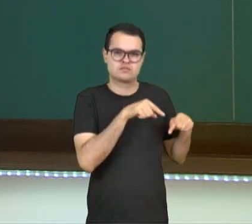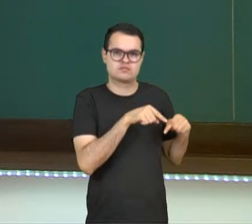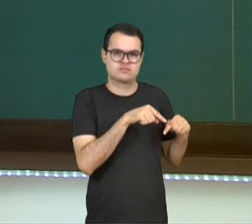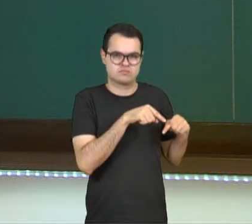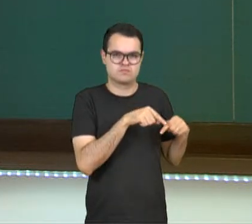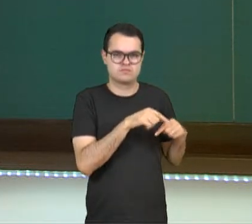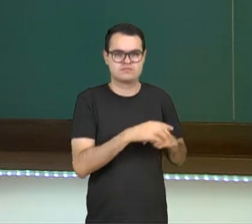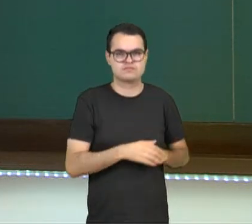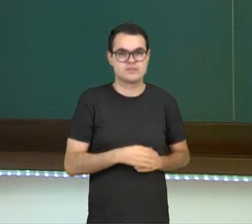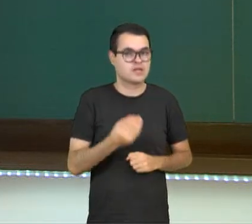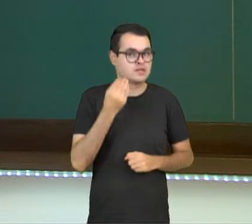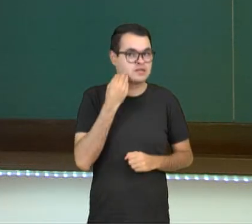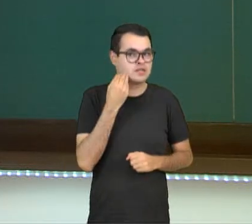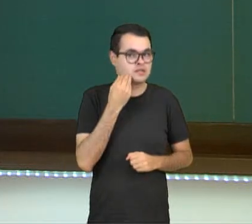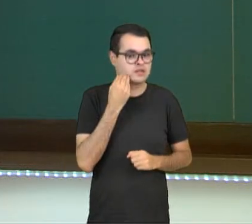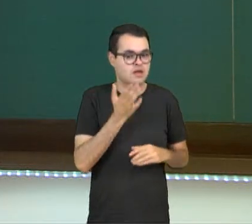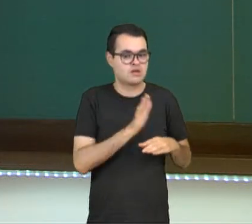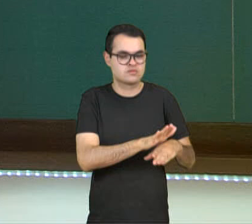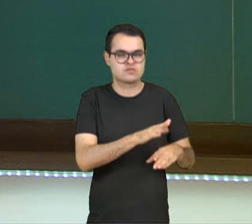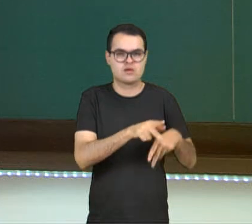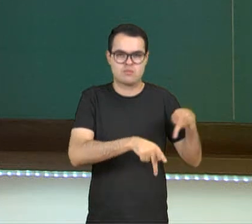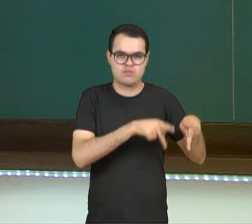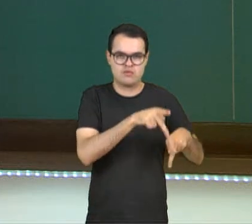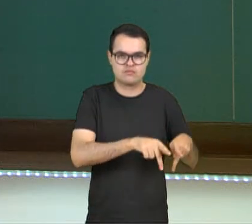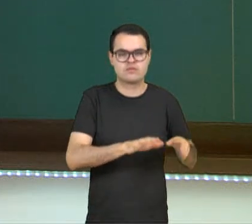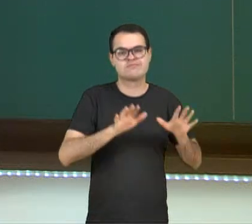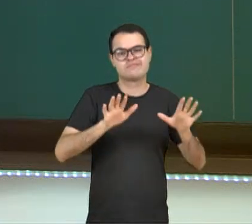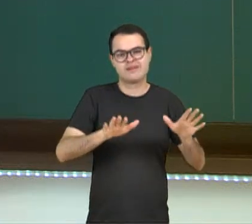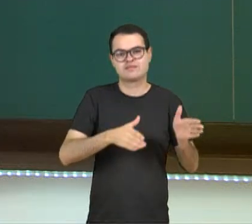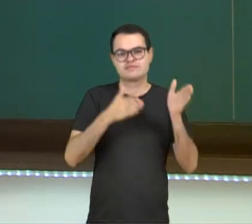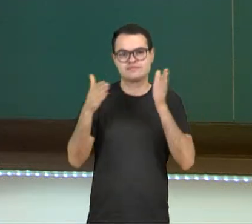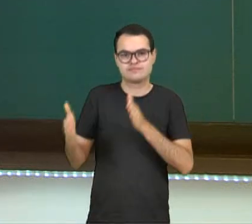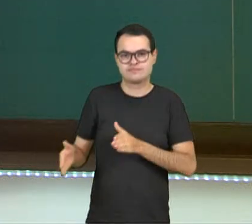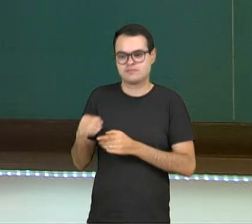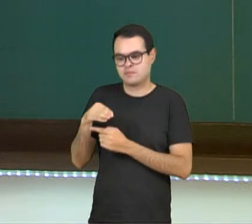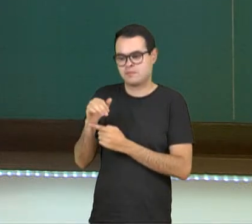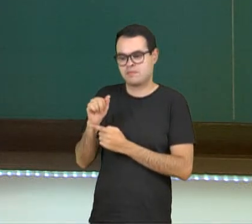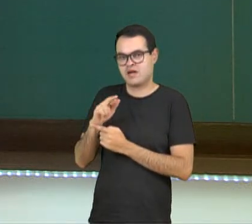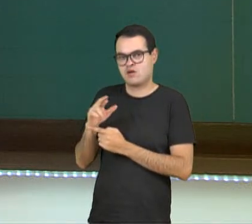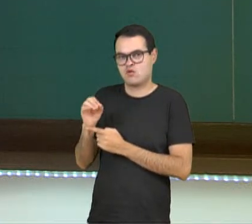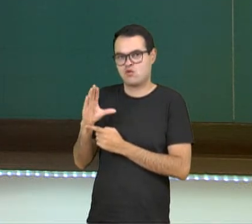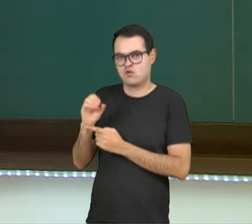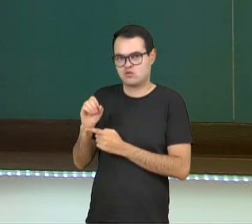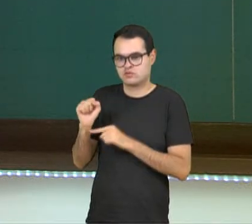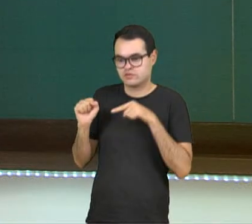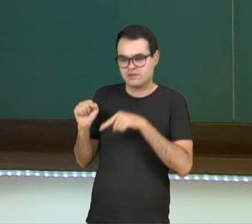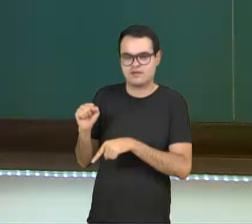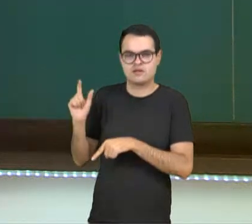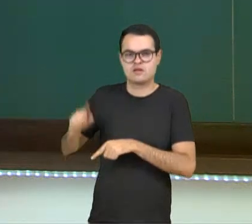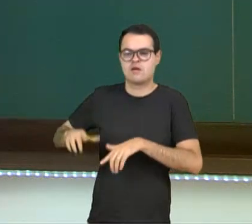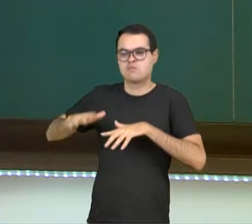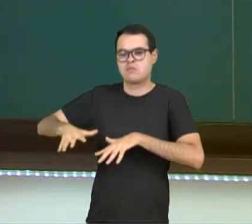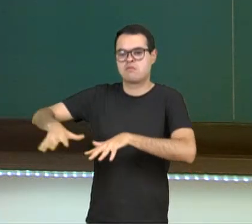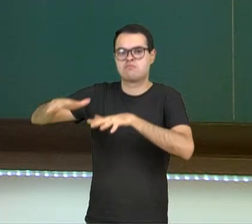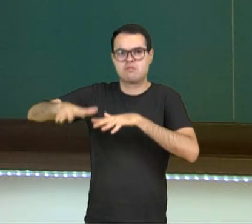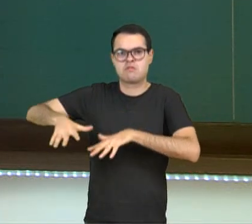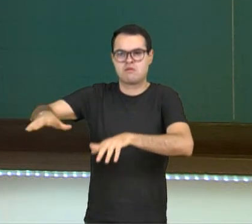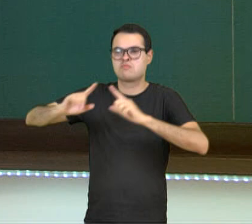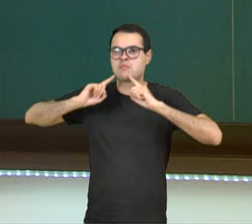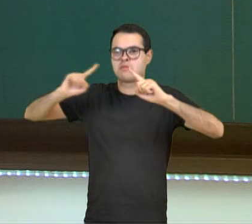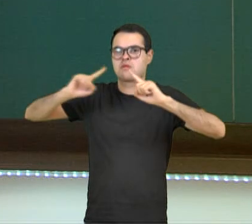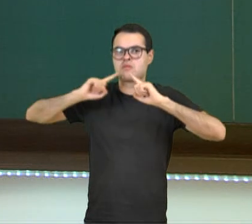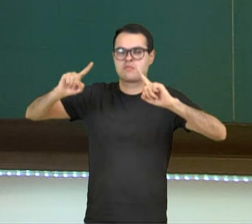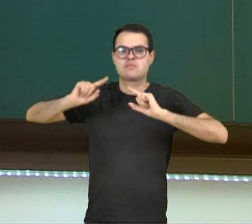situação para tentar ajudar o povo. Mas no Marrocos, os protestos foram marcados